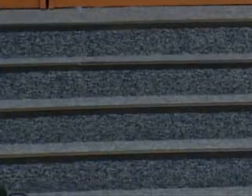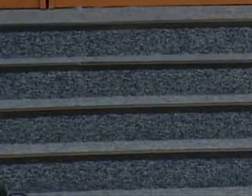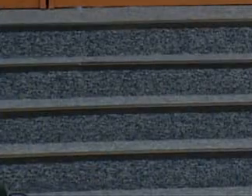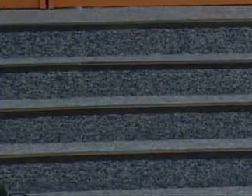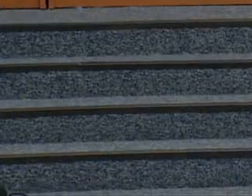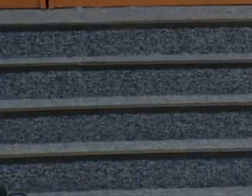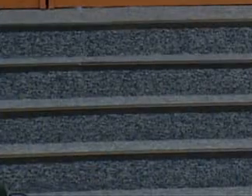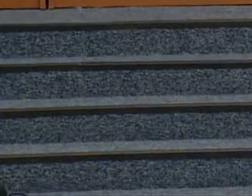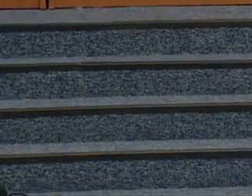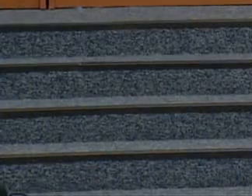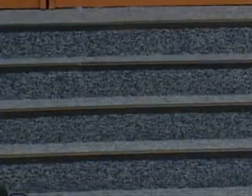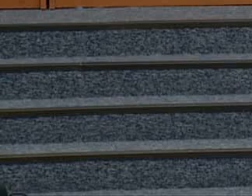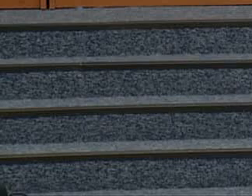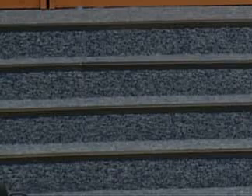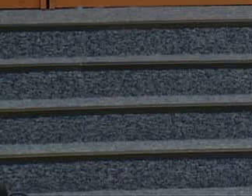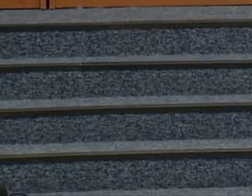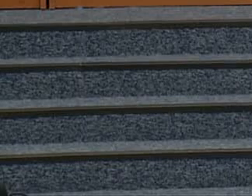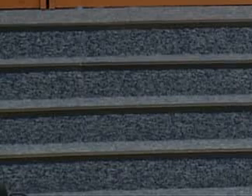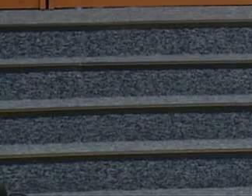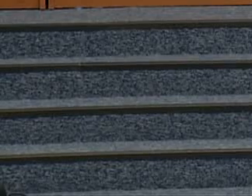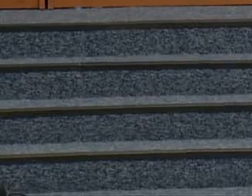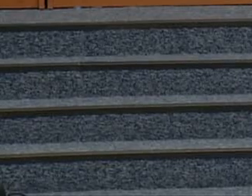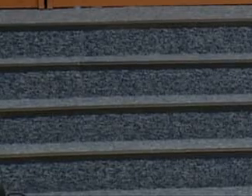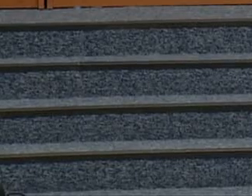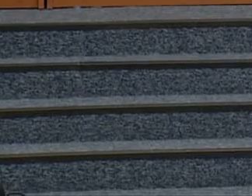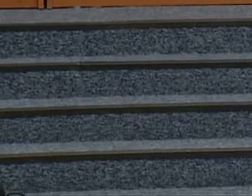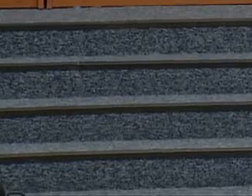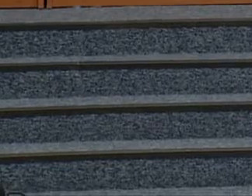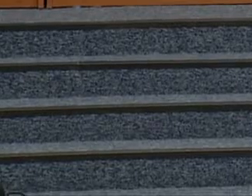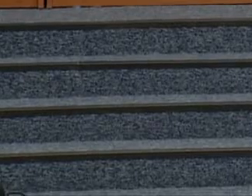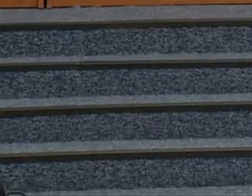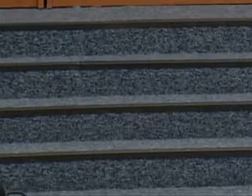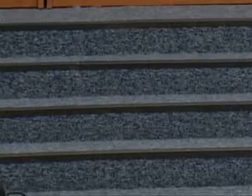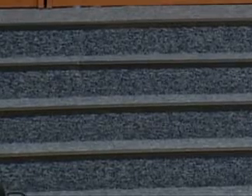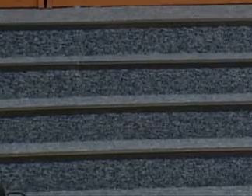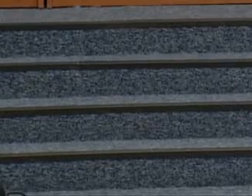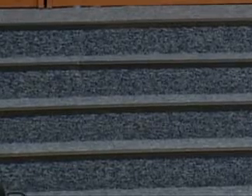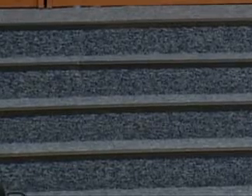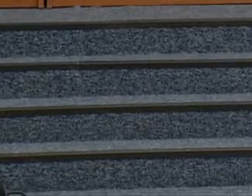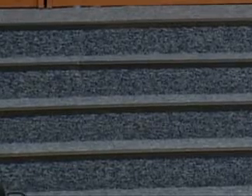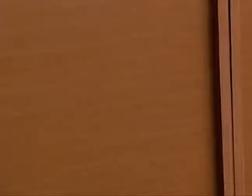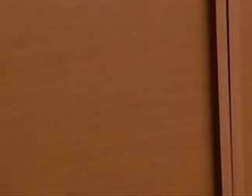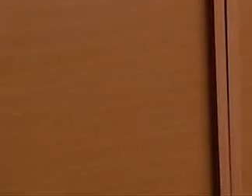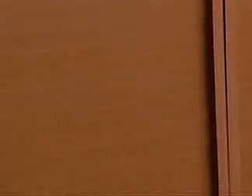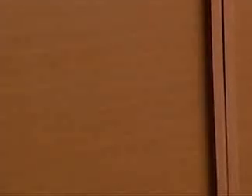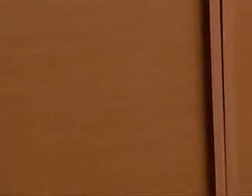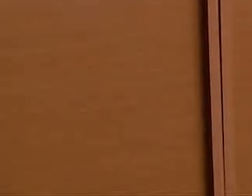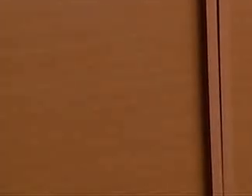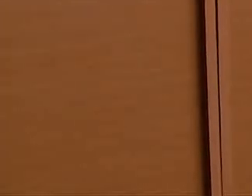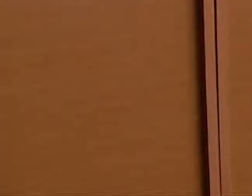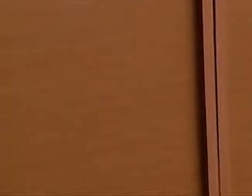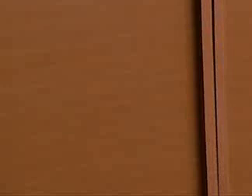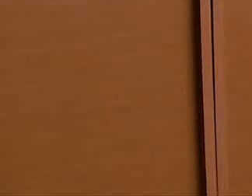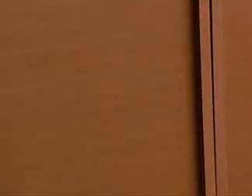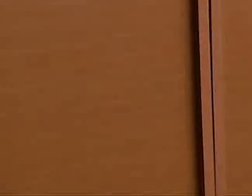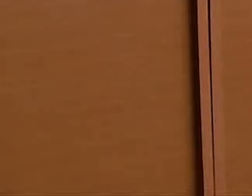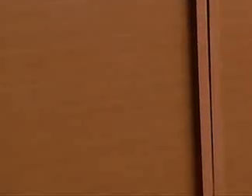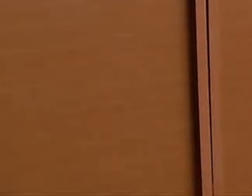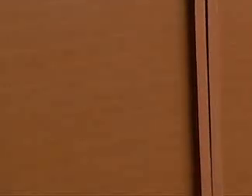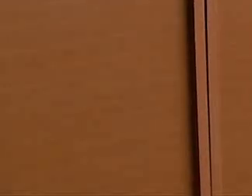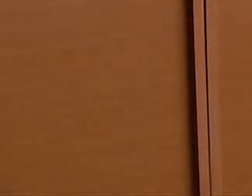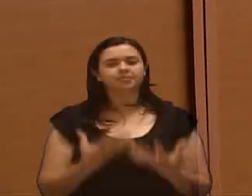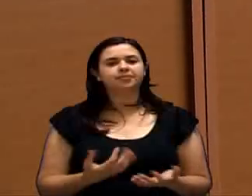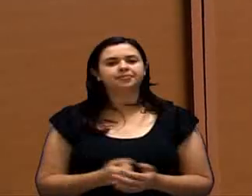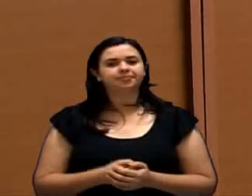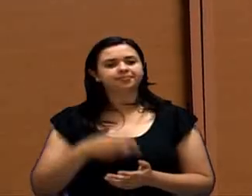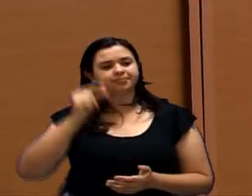Parabenizar o vereador Dylan Dantas, a nossa homenageada aí, a nossa querida comunicadora Mari Dantas, o programa aí Raiz no Nordeste. Cizia,